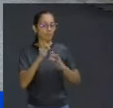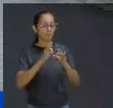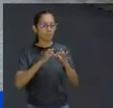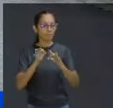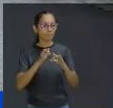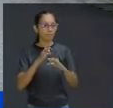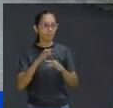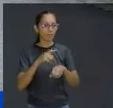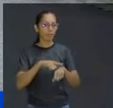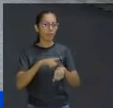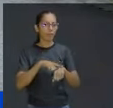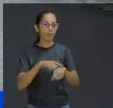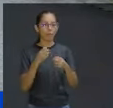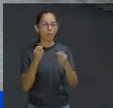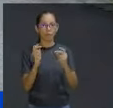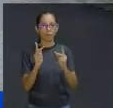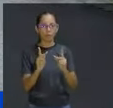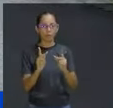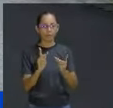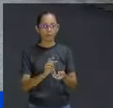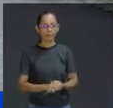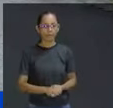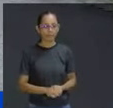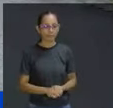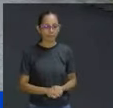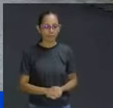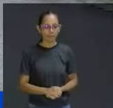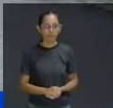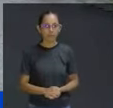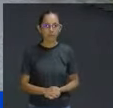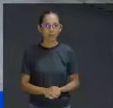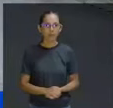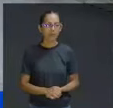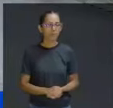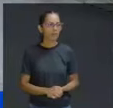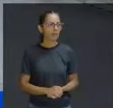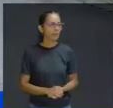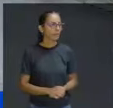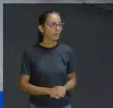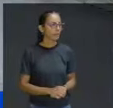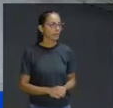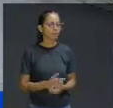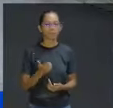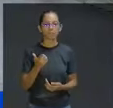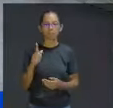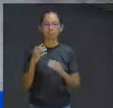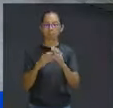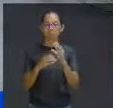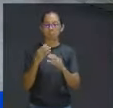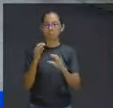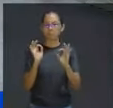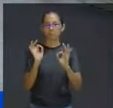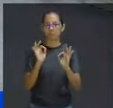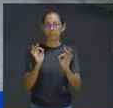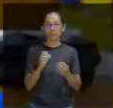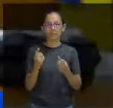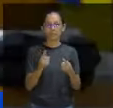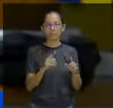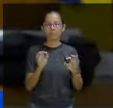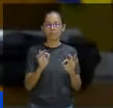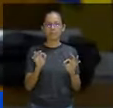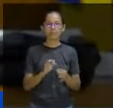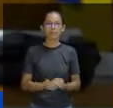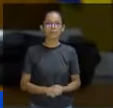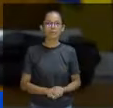organizar direitinho. Perfeito. Eu não tenho nenhuma comunicação nem proposição.